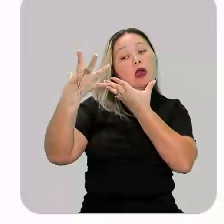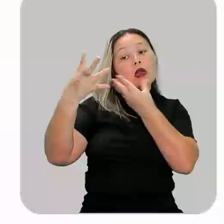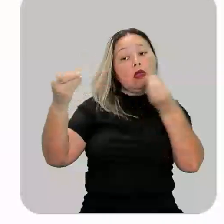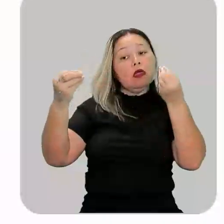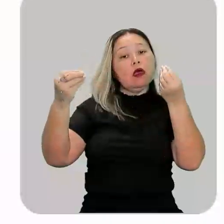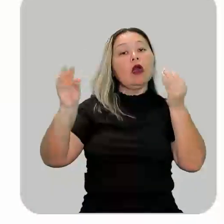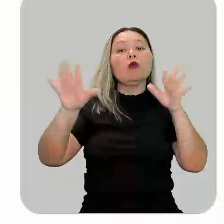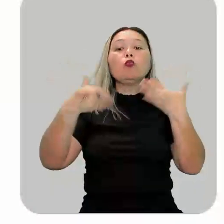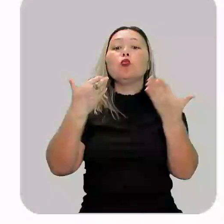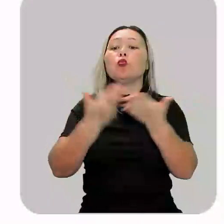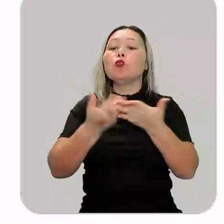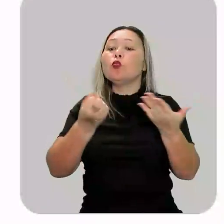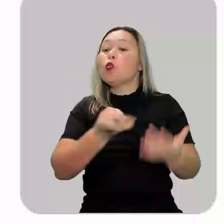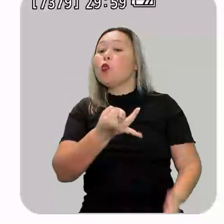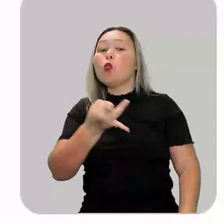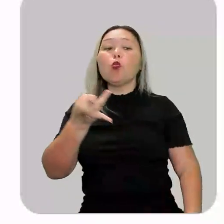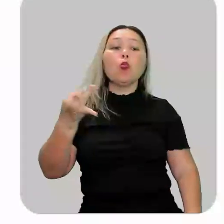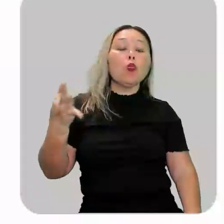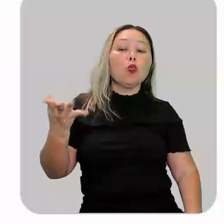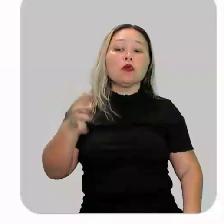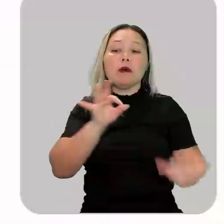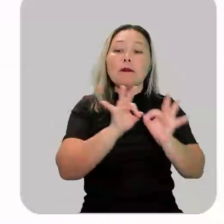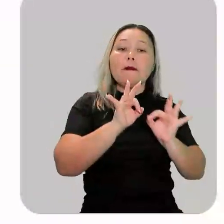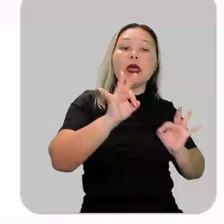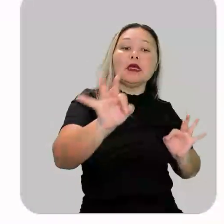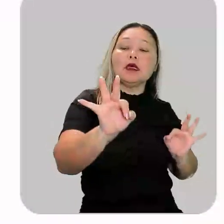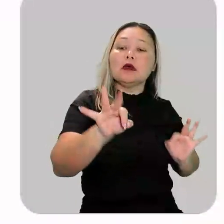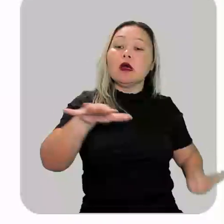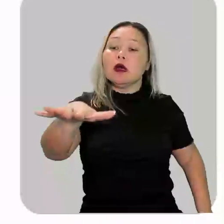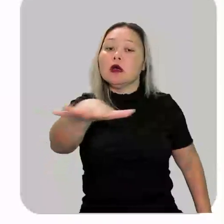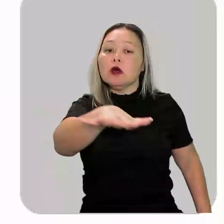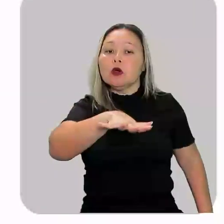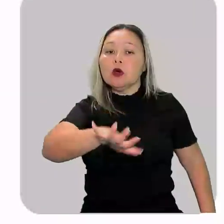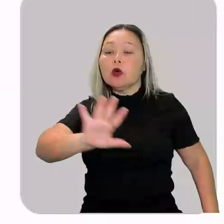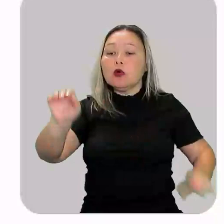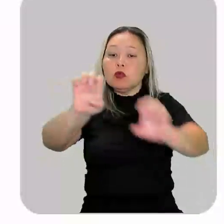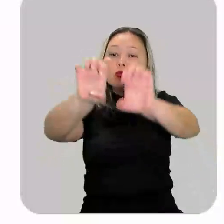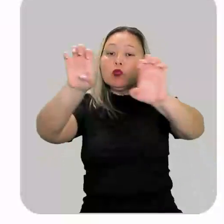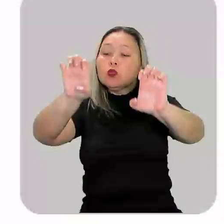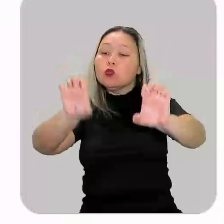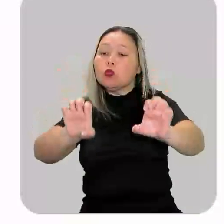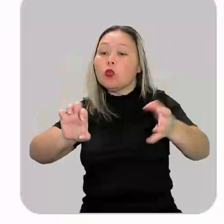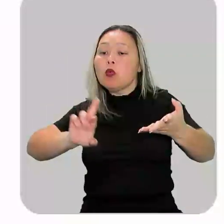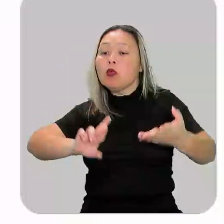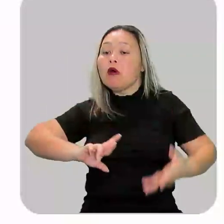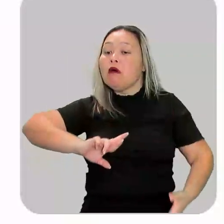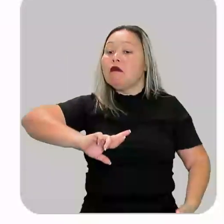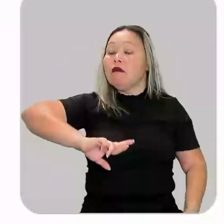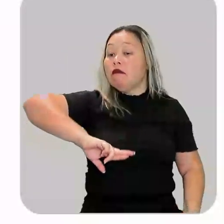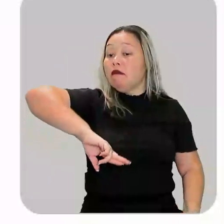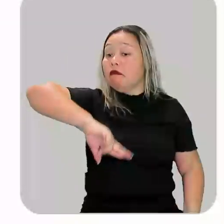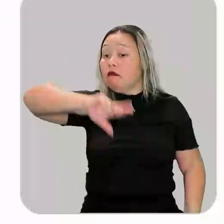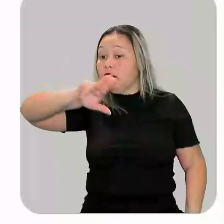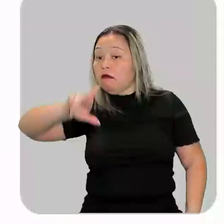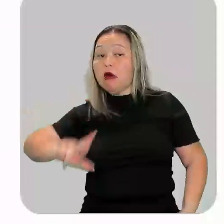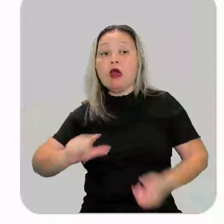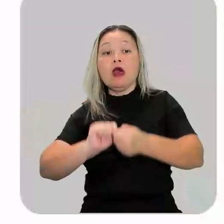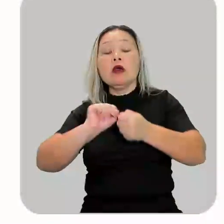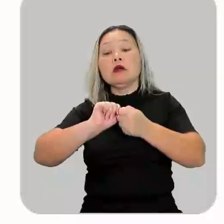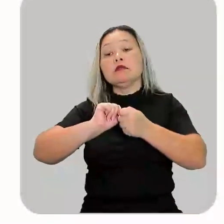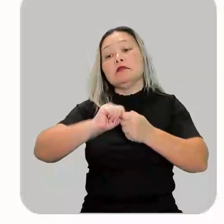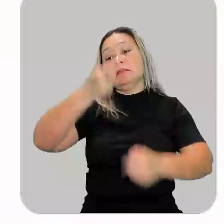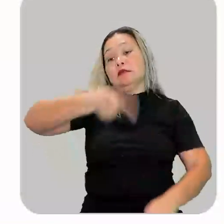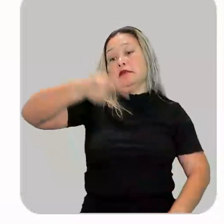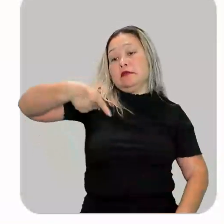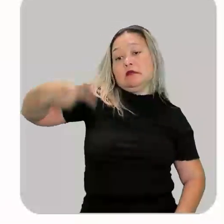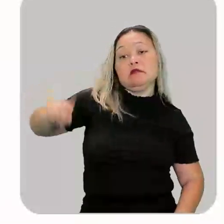que estuda quantidades, medidas, espaços, estruturas, variações